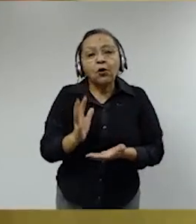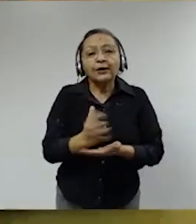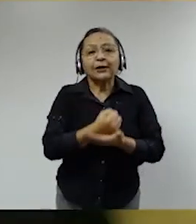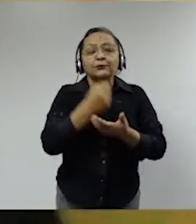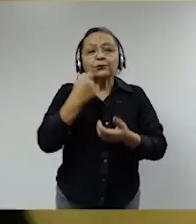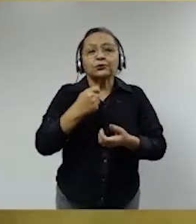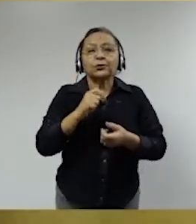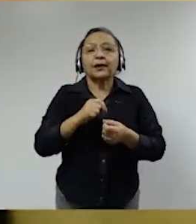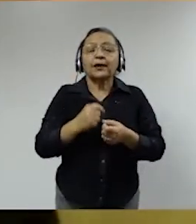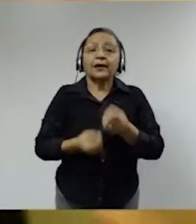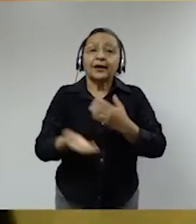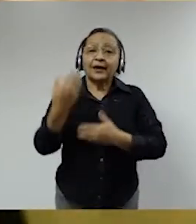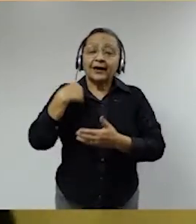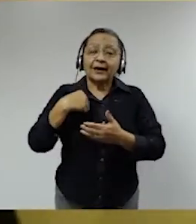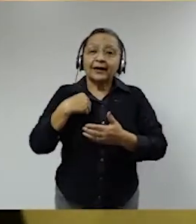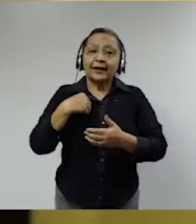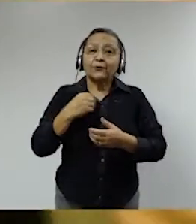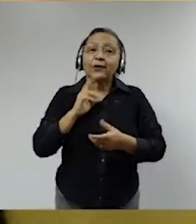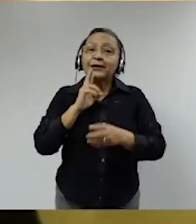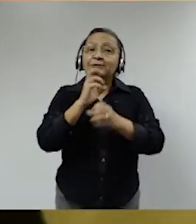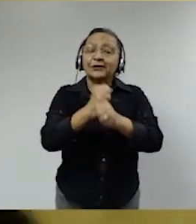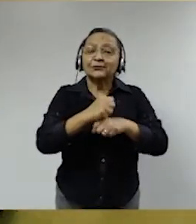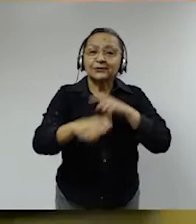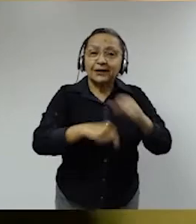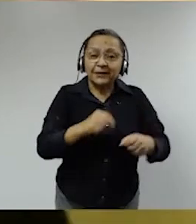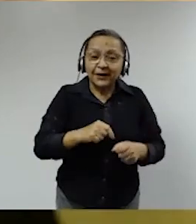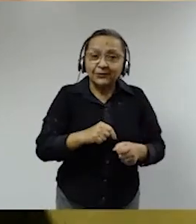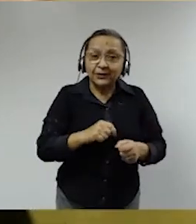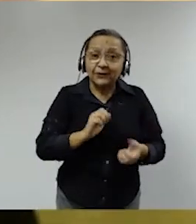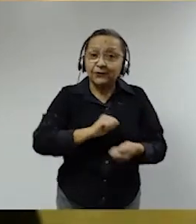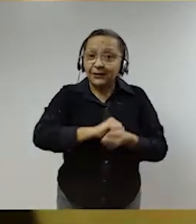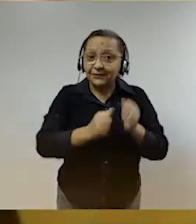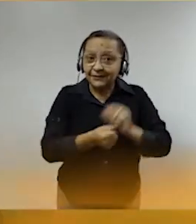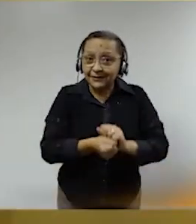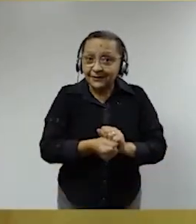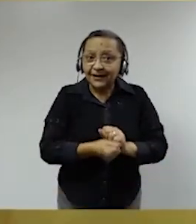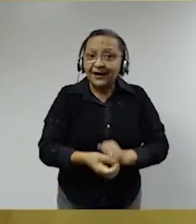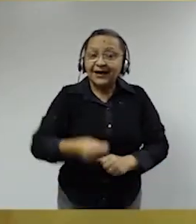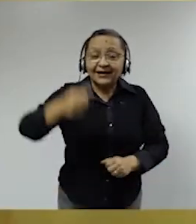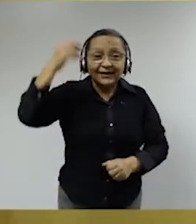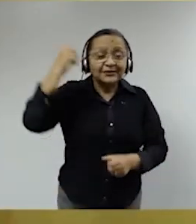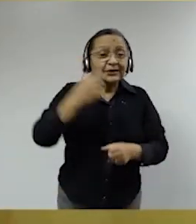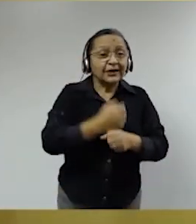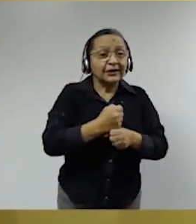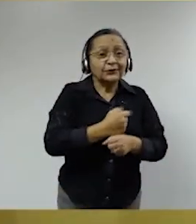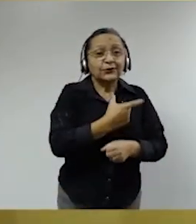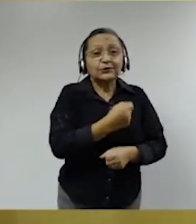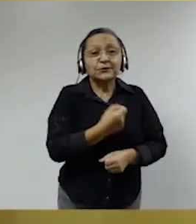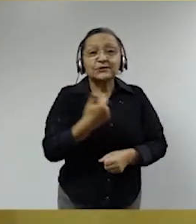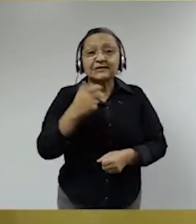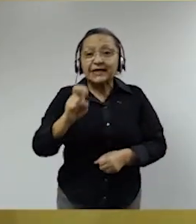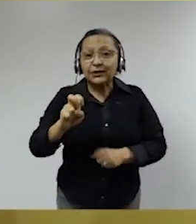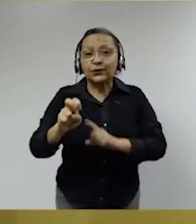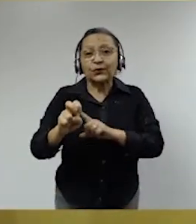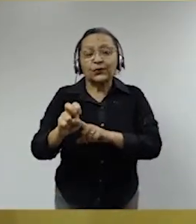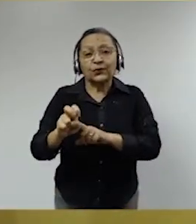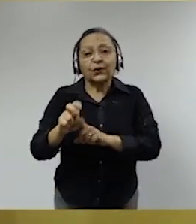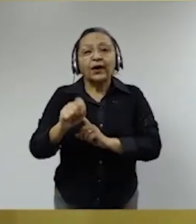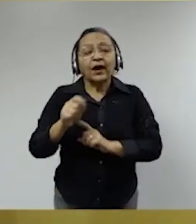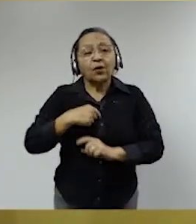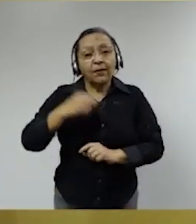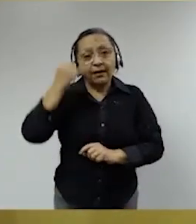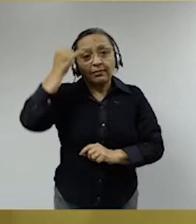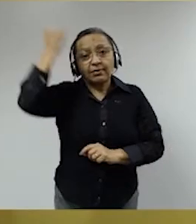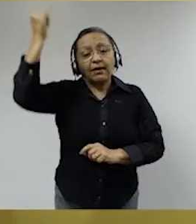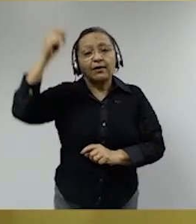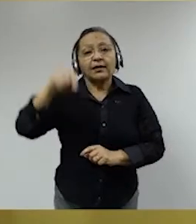implementados desde 2005, que eu quero me remeter ao CAD Sem Papel, que se chamava CAD Sem Papel naquela época, né? Que é uma iniciativa, presidente